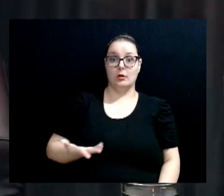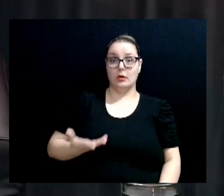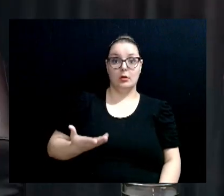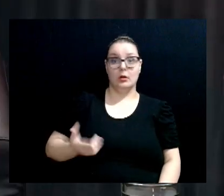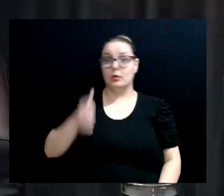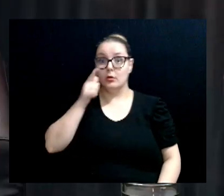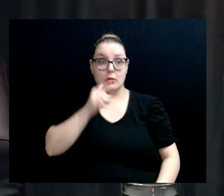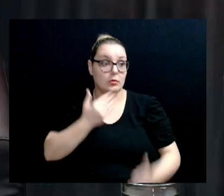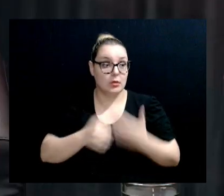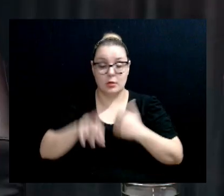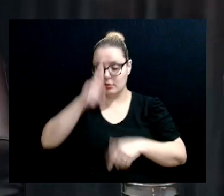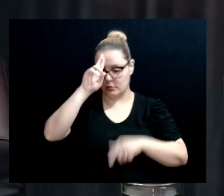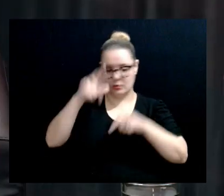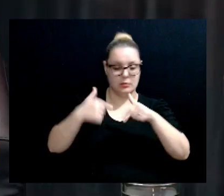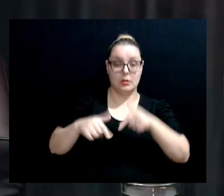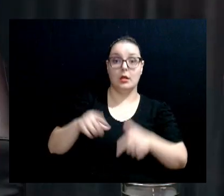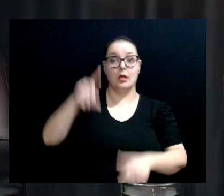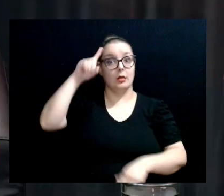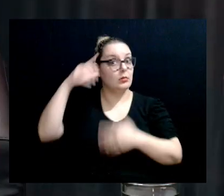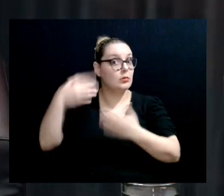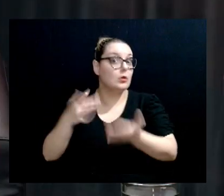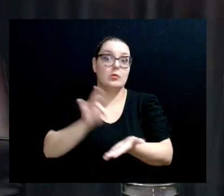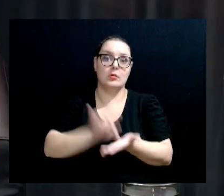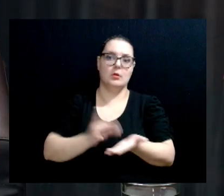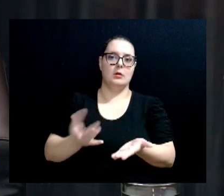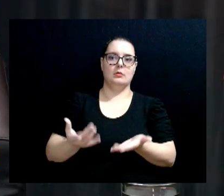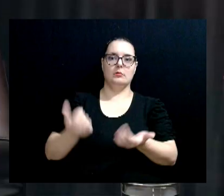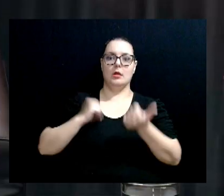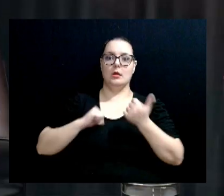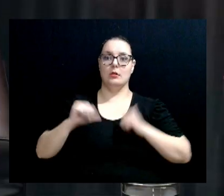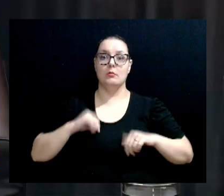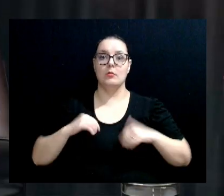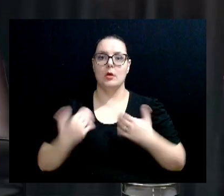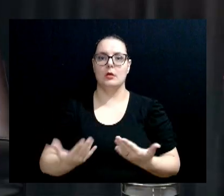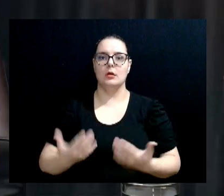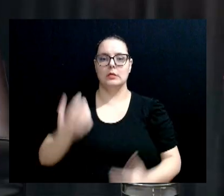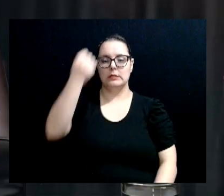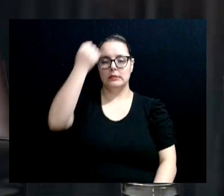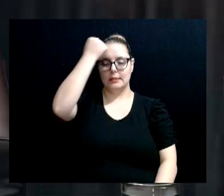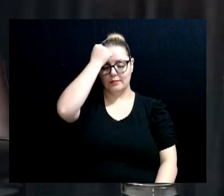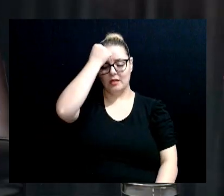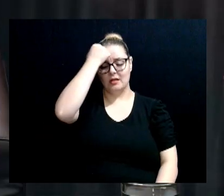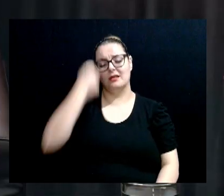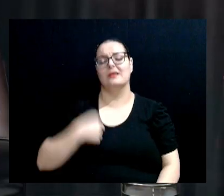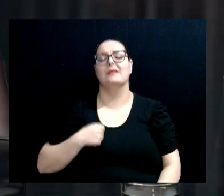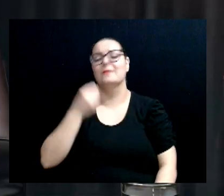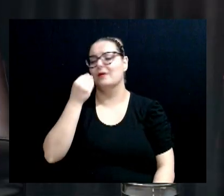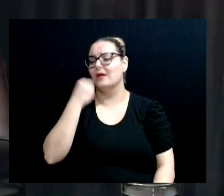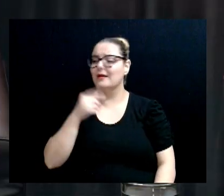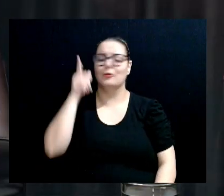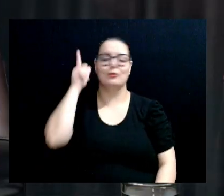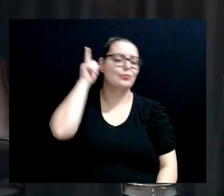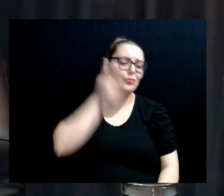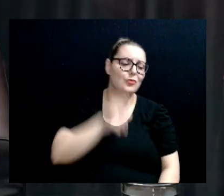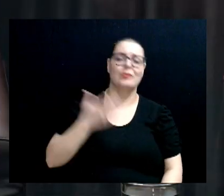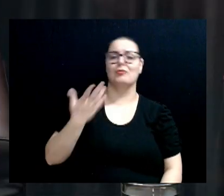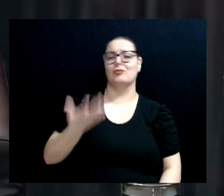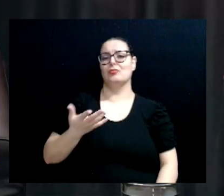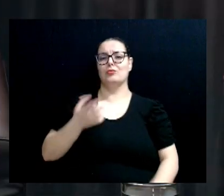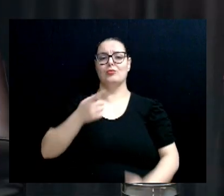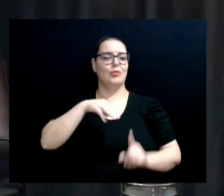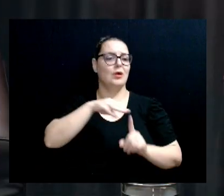a vida real. Isso gera uma ansiedade, uma culpa, um fracasso. Nossa, eu não consegui atingir essa meta. Eu